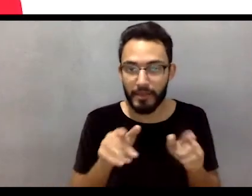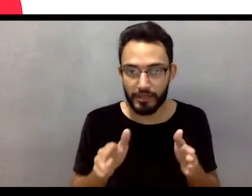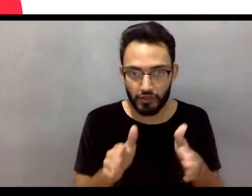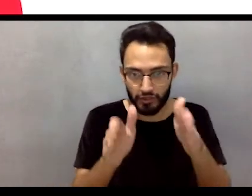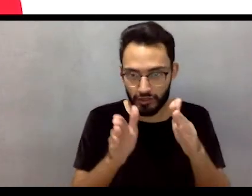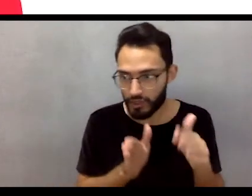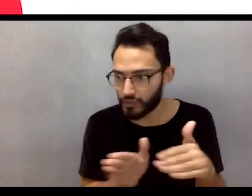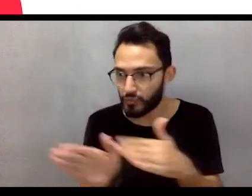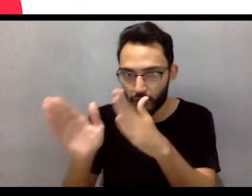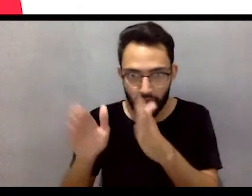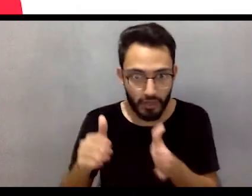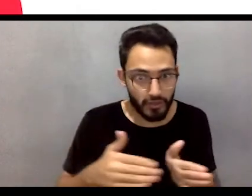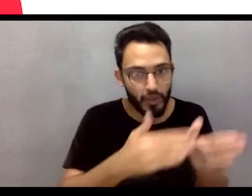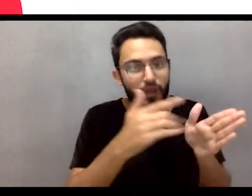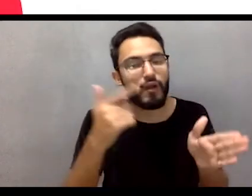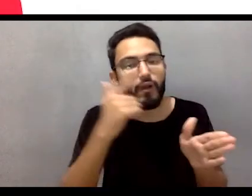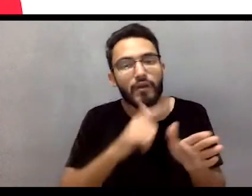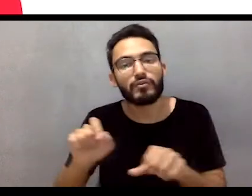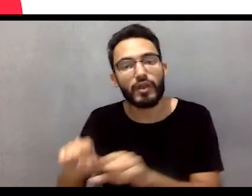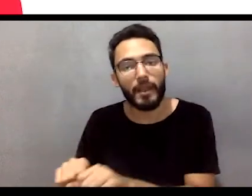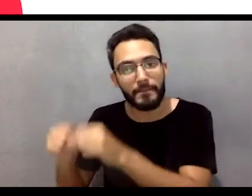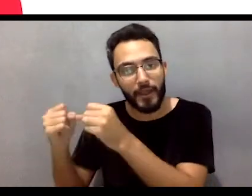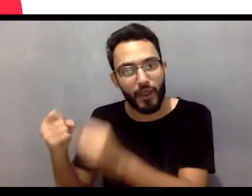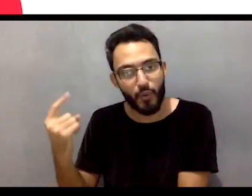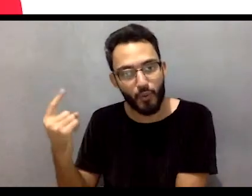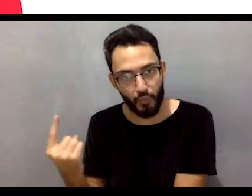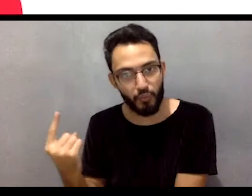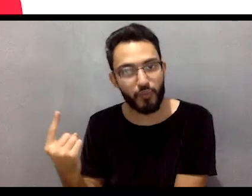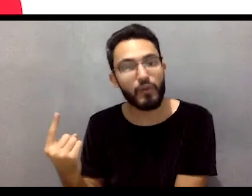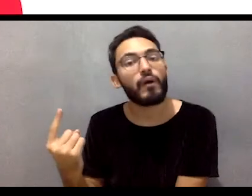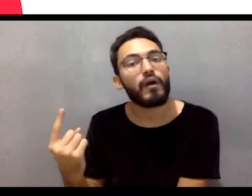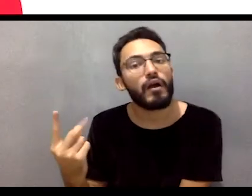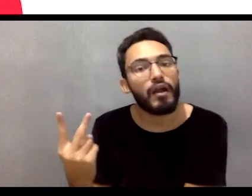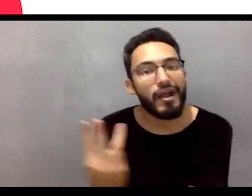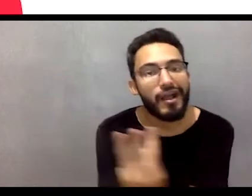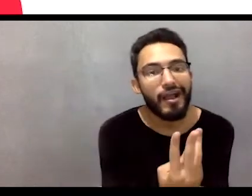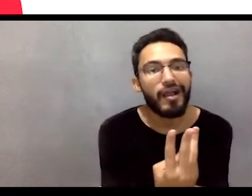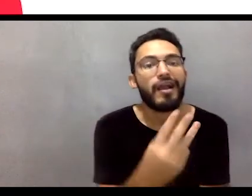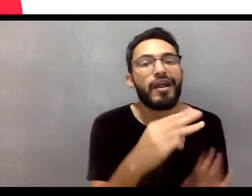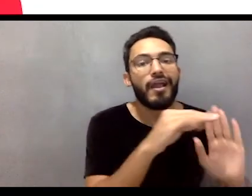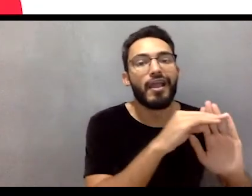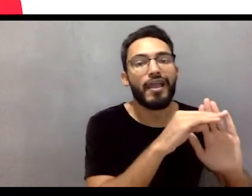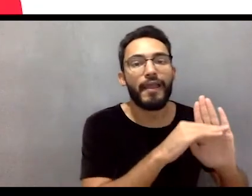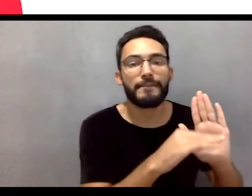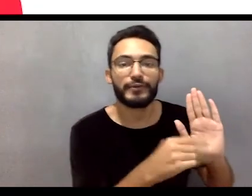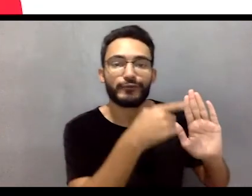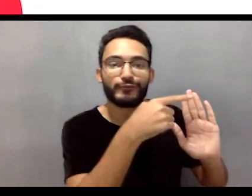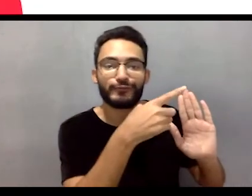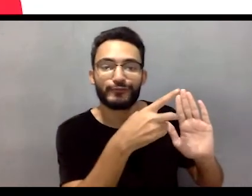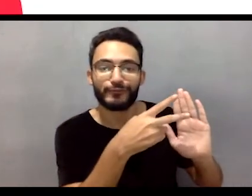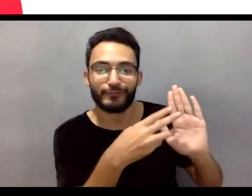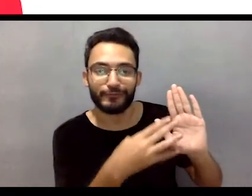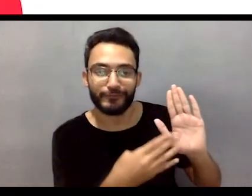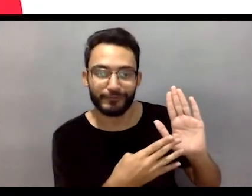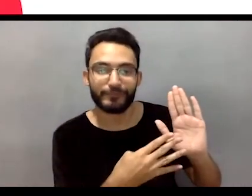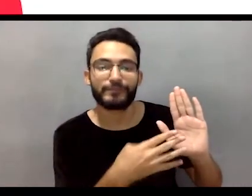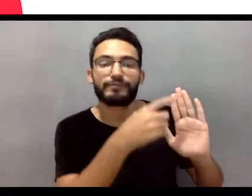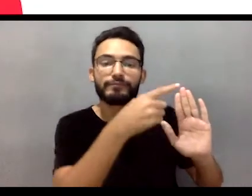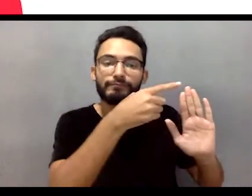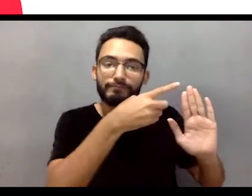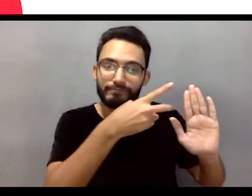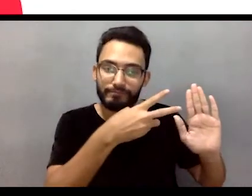direcionadores, eles podem quebrar em um ou mais ou diversos épicos. E é cada um